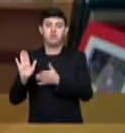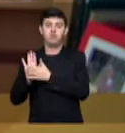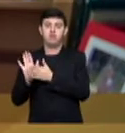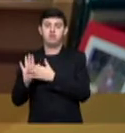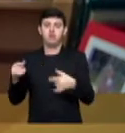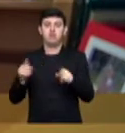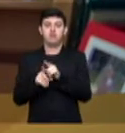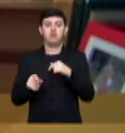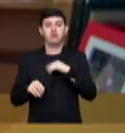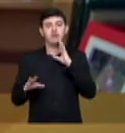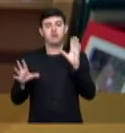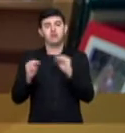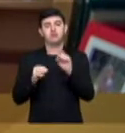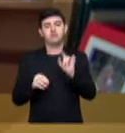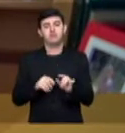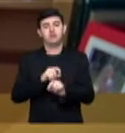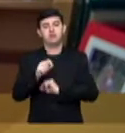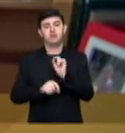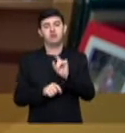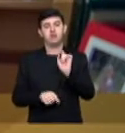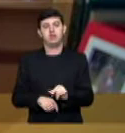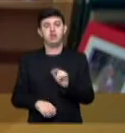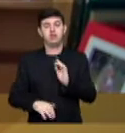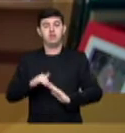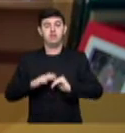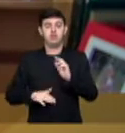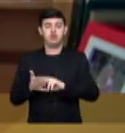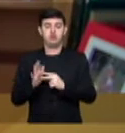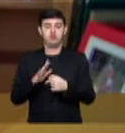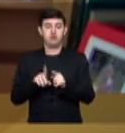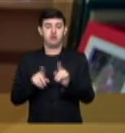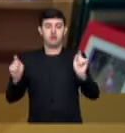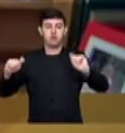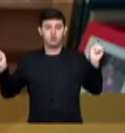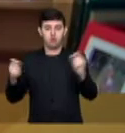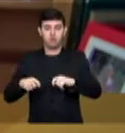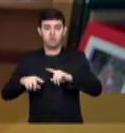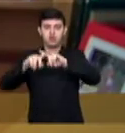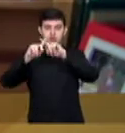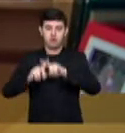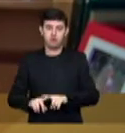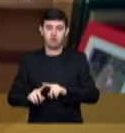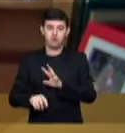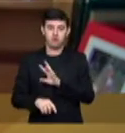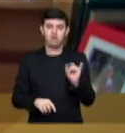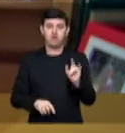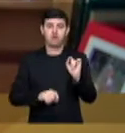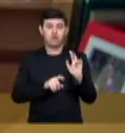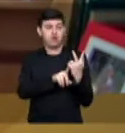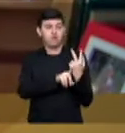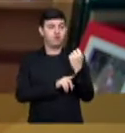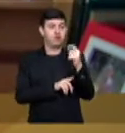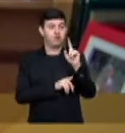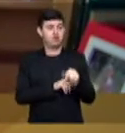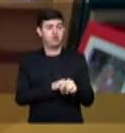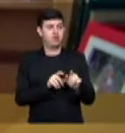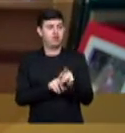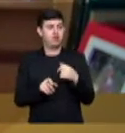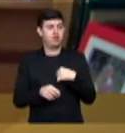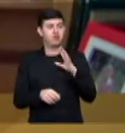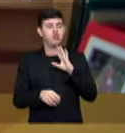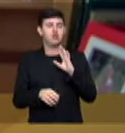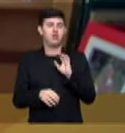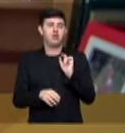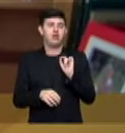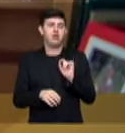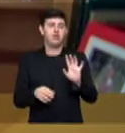visão do devido exercício da competência concorrente vem sendo uma tendência mais recente deste